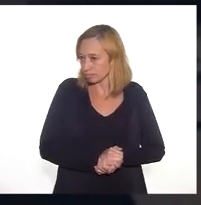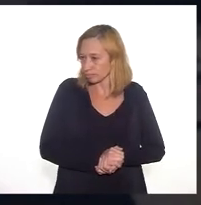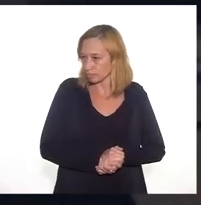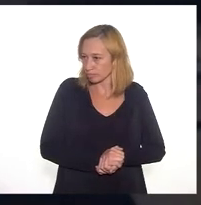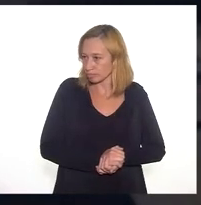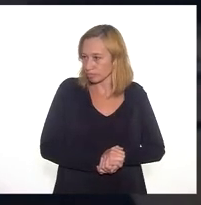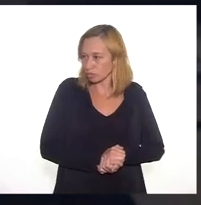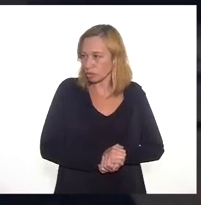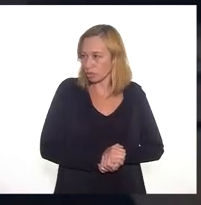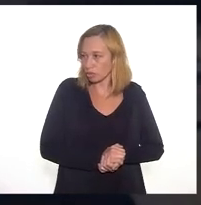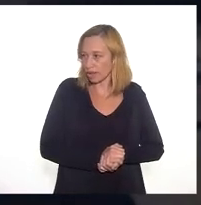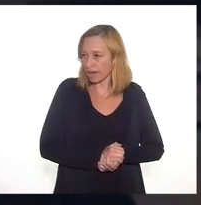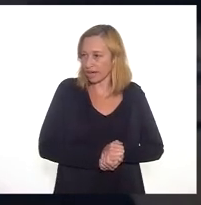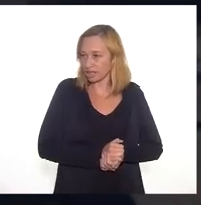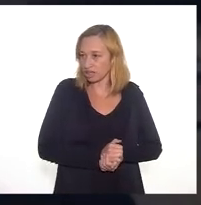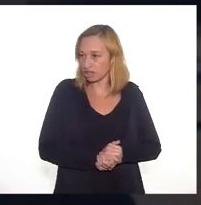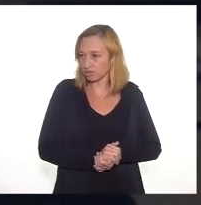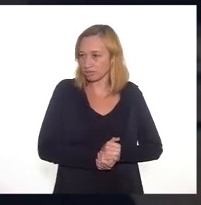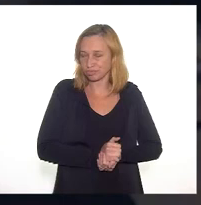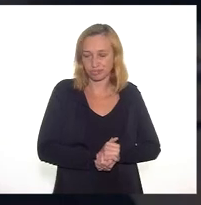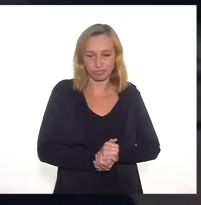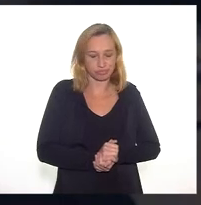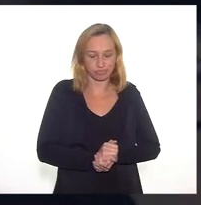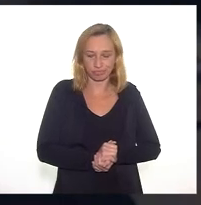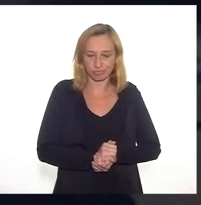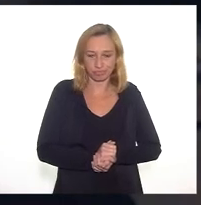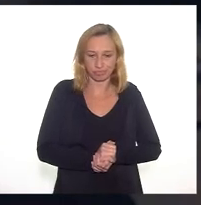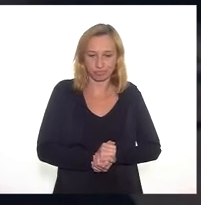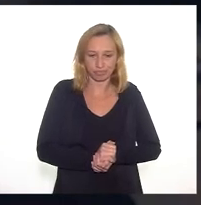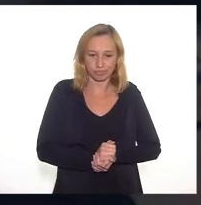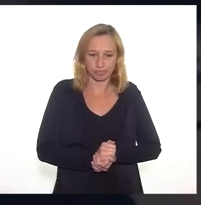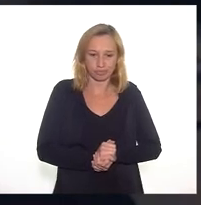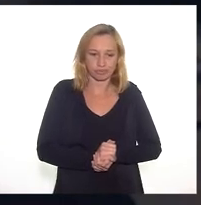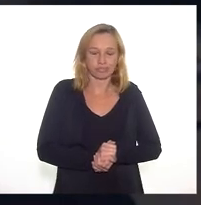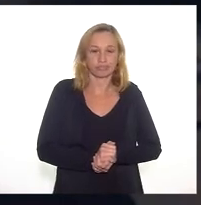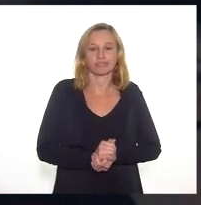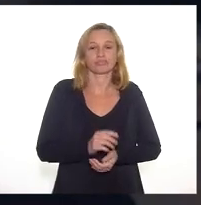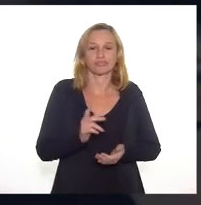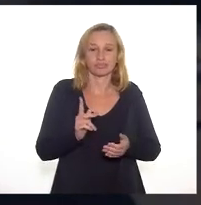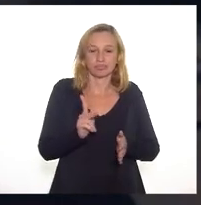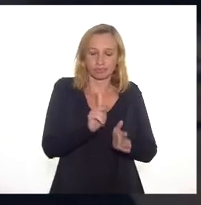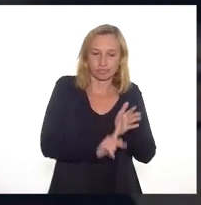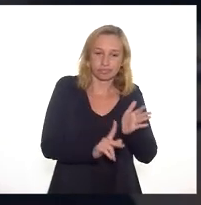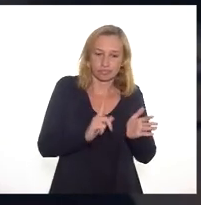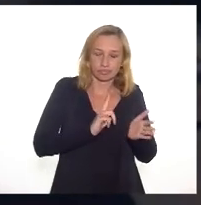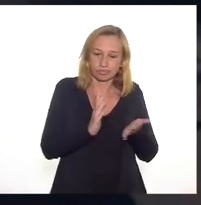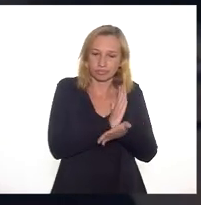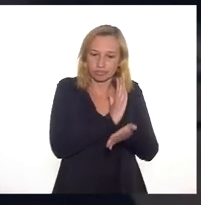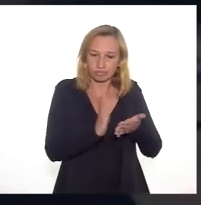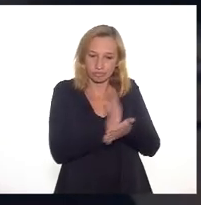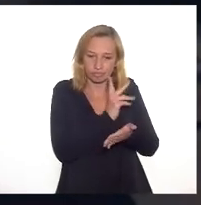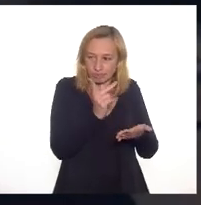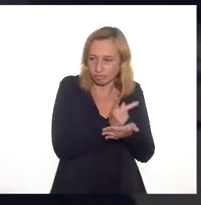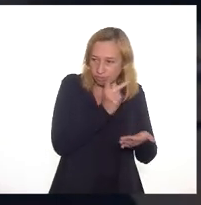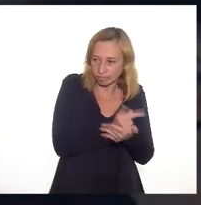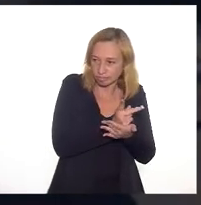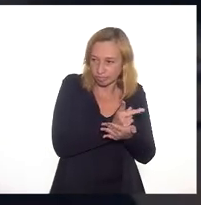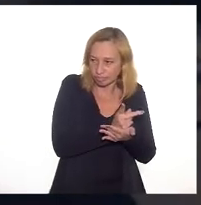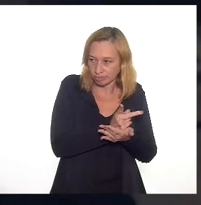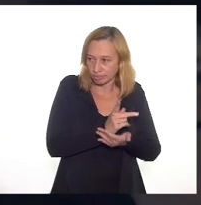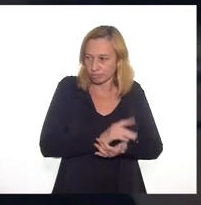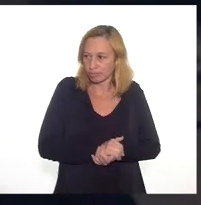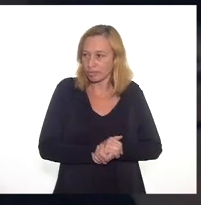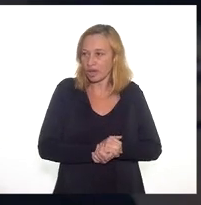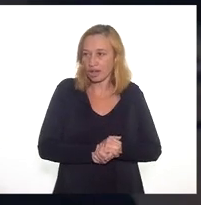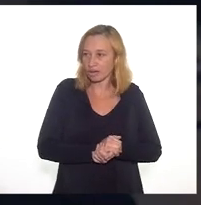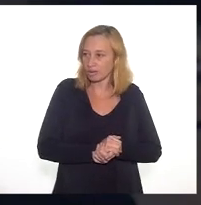tendem a achar que esse processo, que esse projeto tem alguns erros, como, por exemplo, as marcas das polícias, e achar